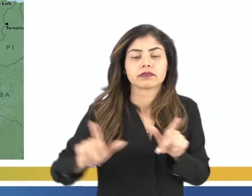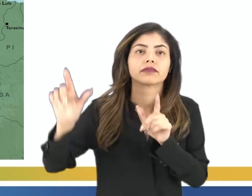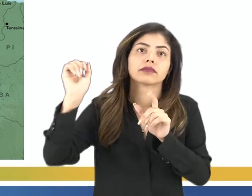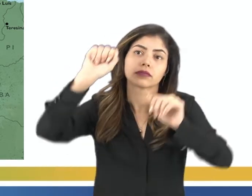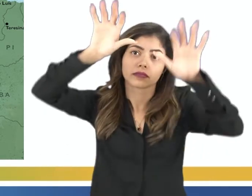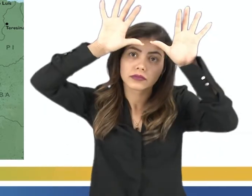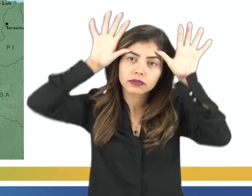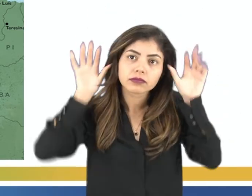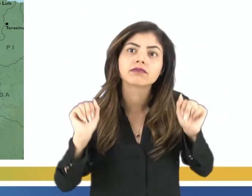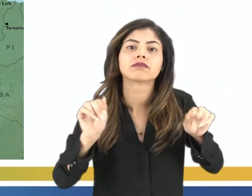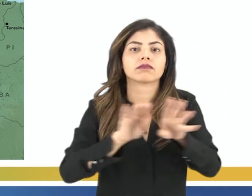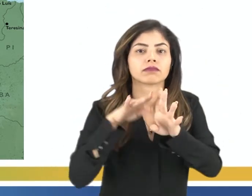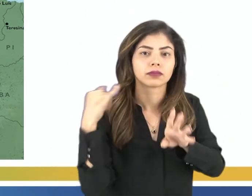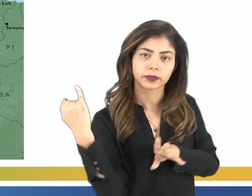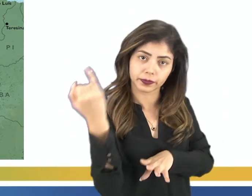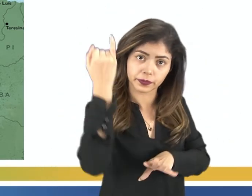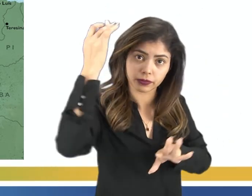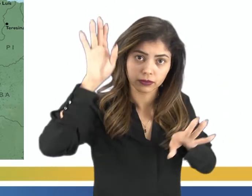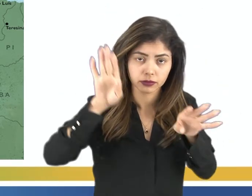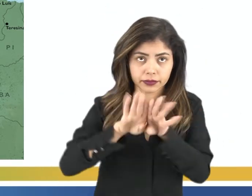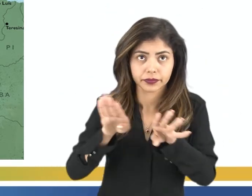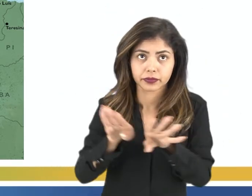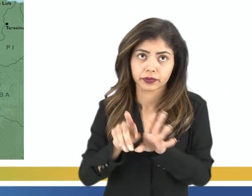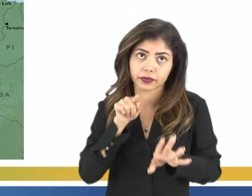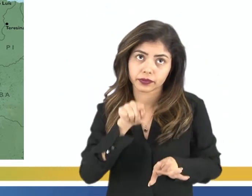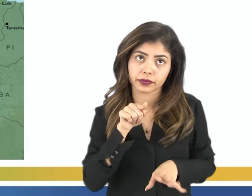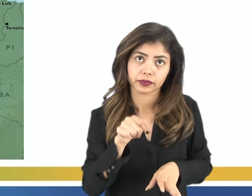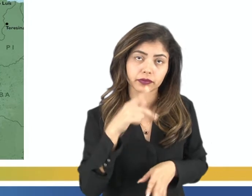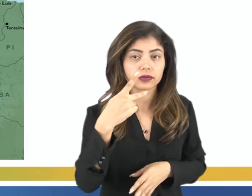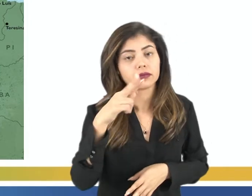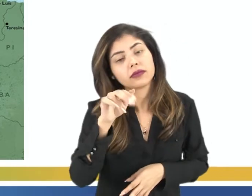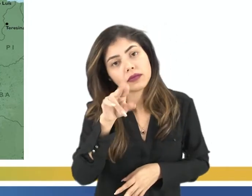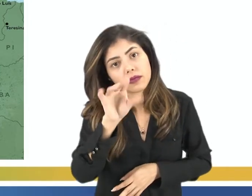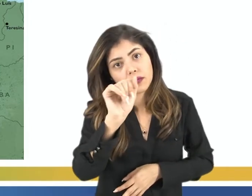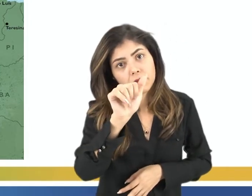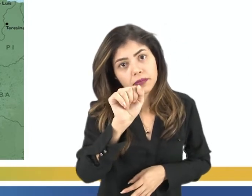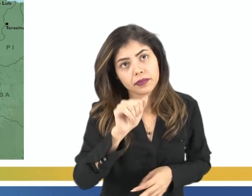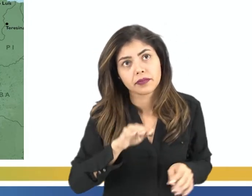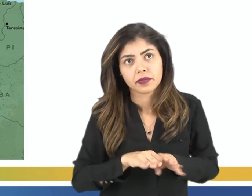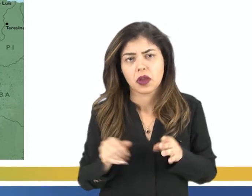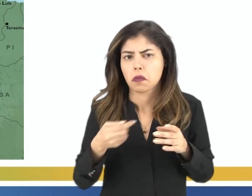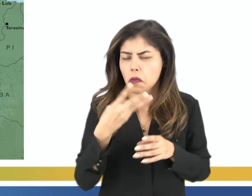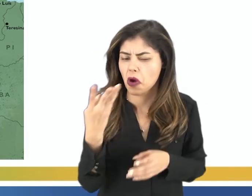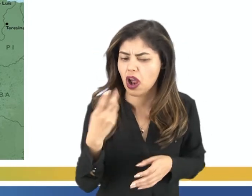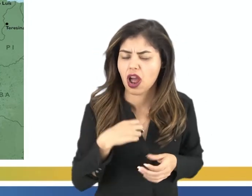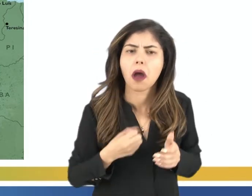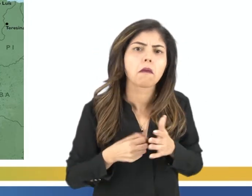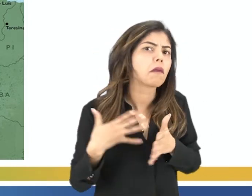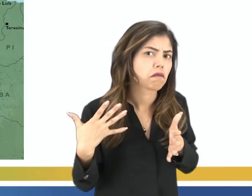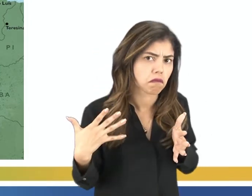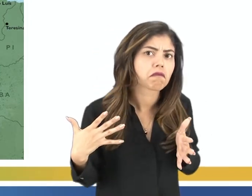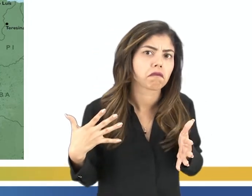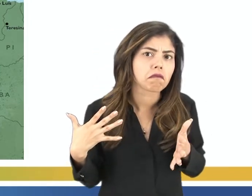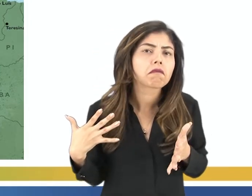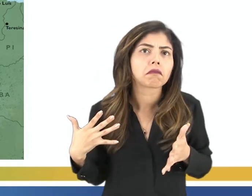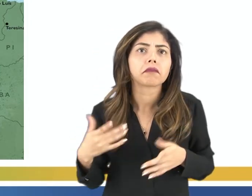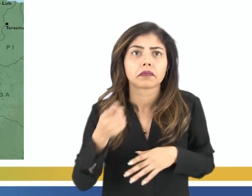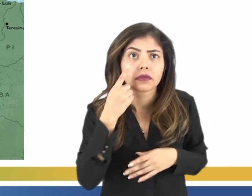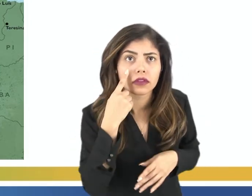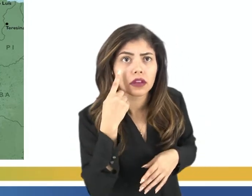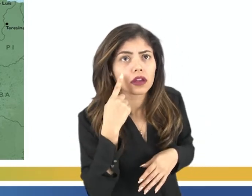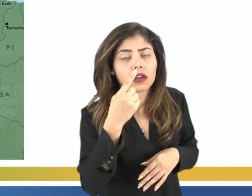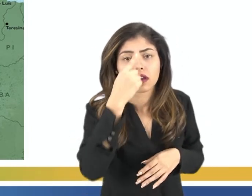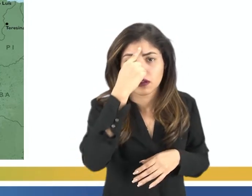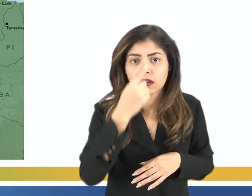né, principalmente aí no Vale do Purus, onde tem a maior quantidade de castanhais. E podemos observar